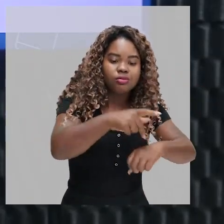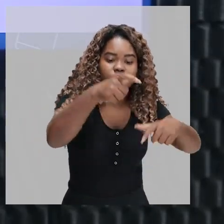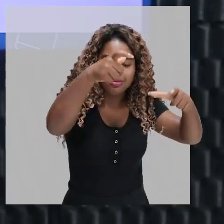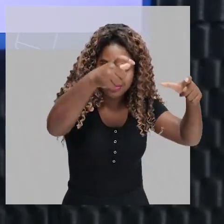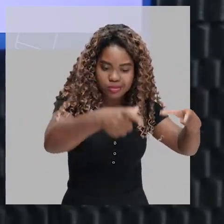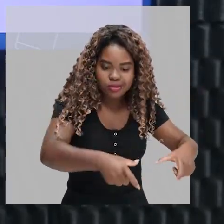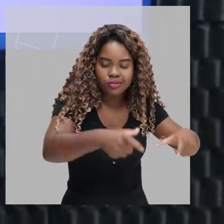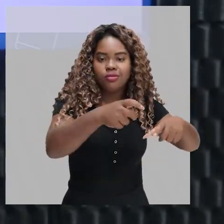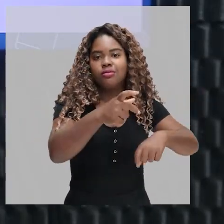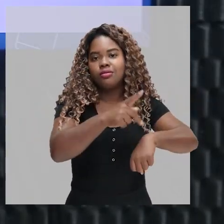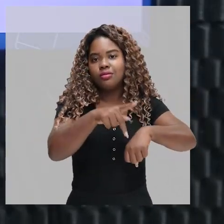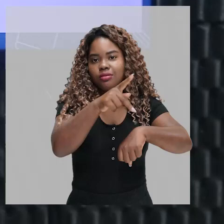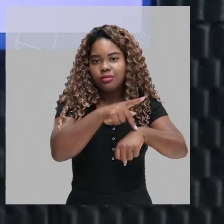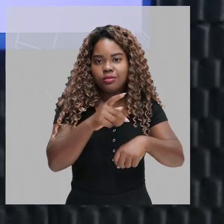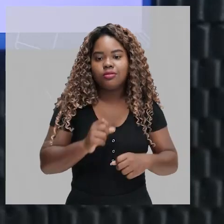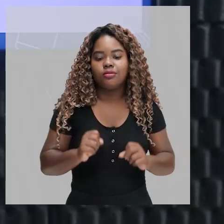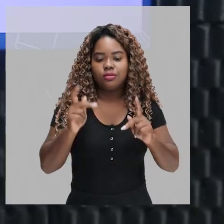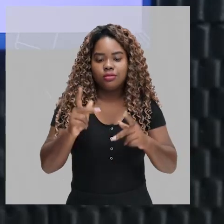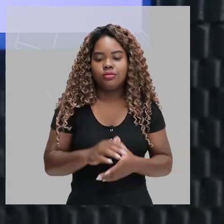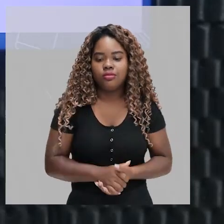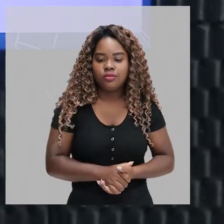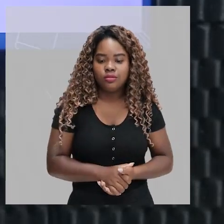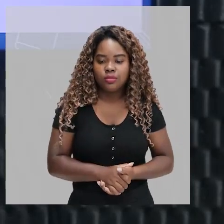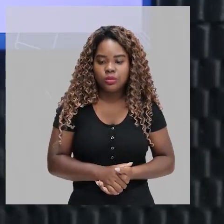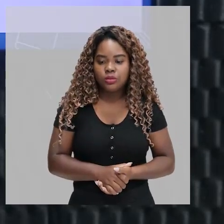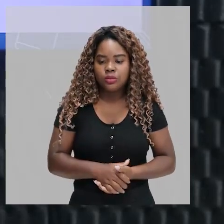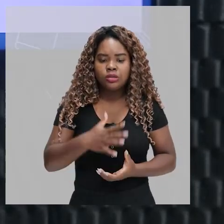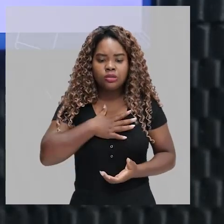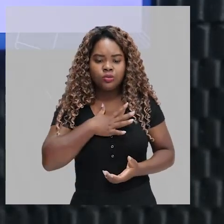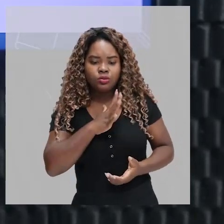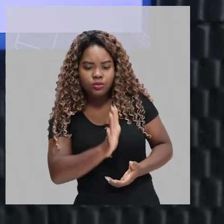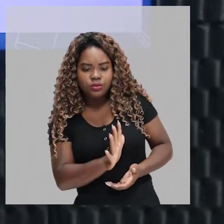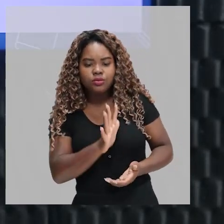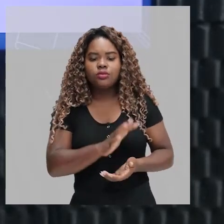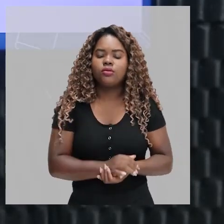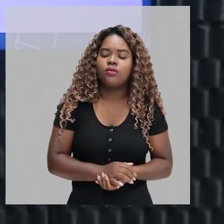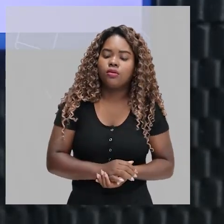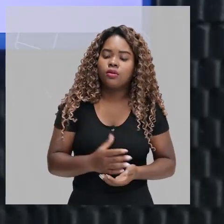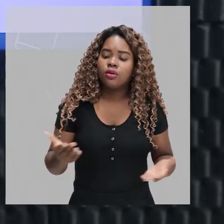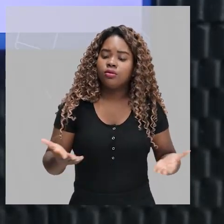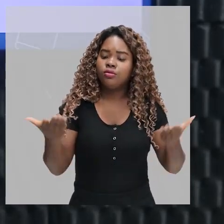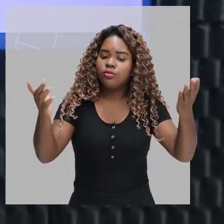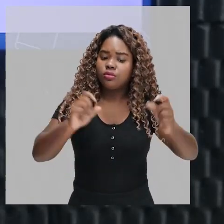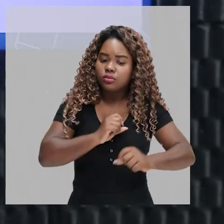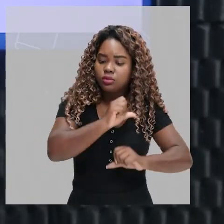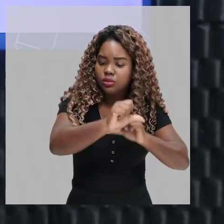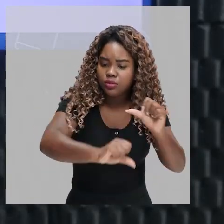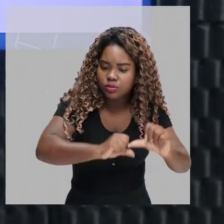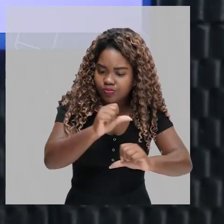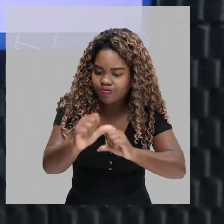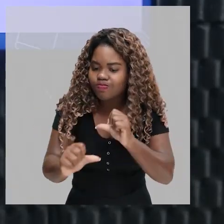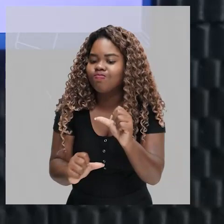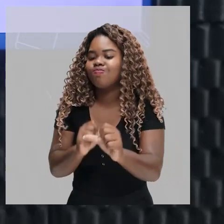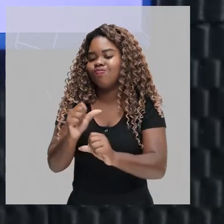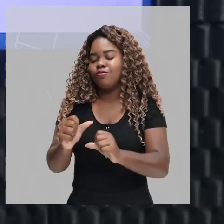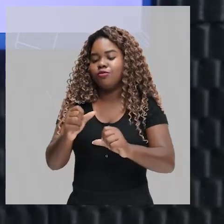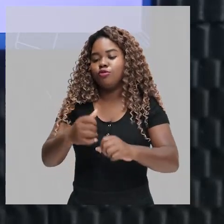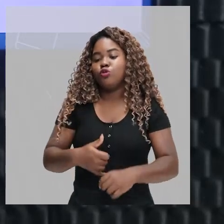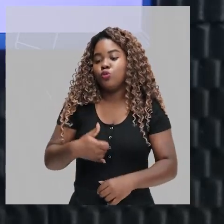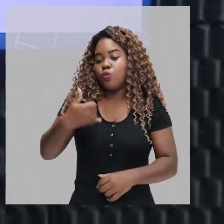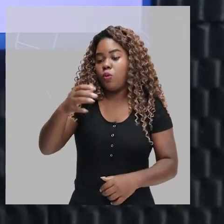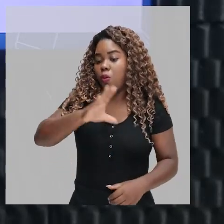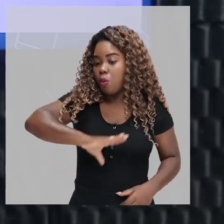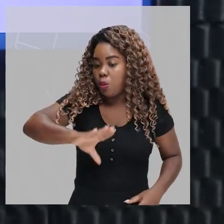social repleto de injustiças descontentamentos para buscar a restauração patriotica do orgulho